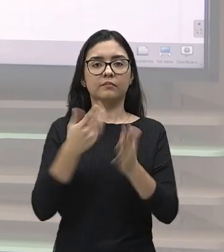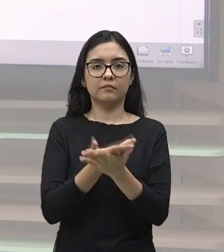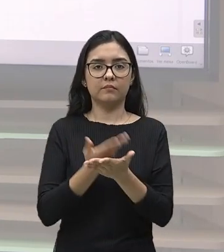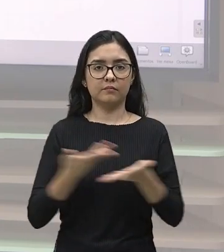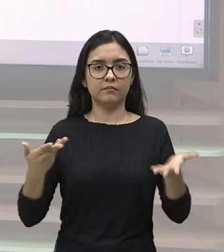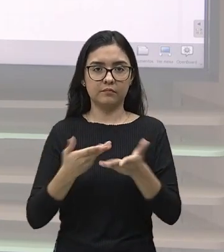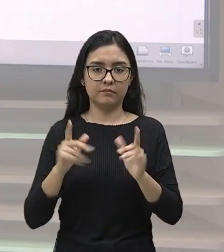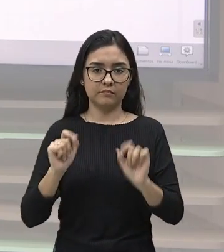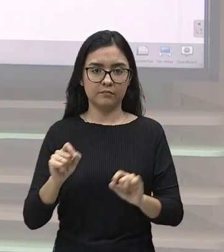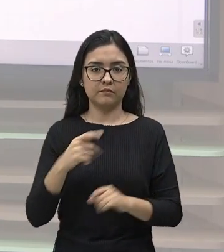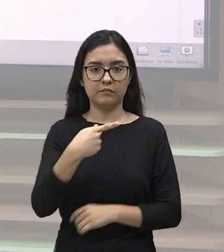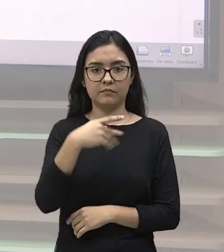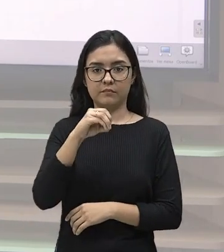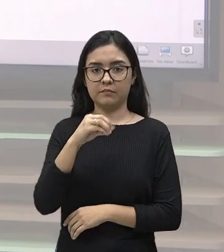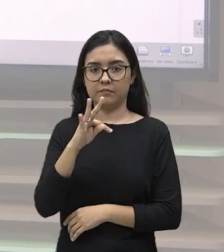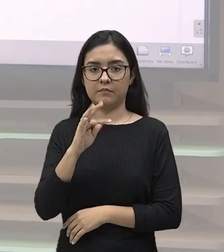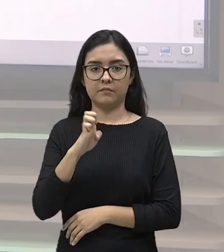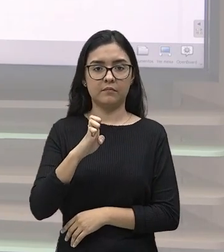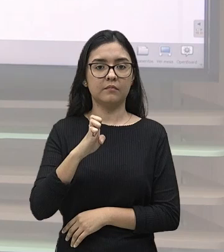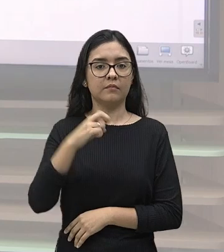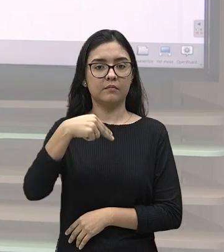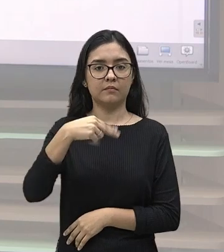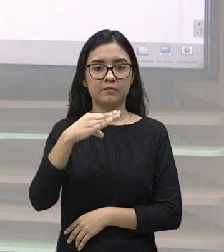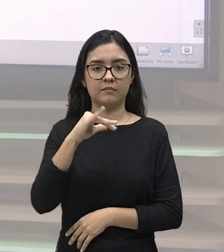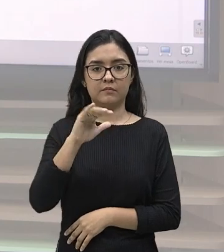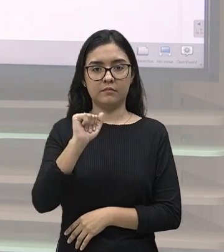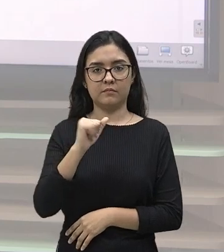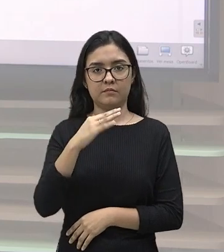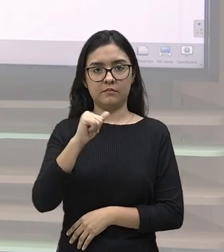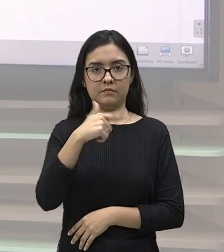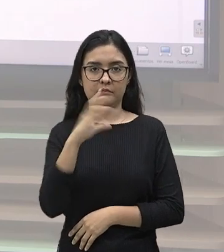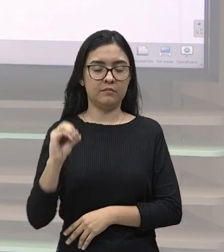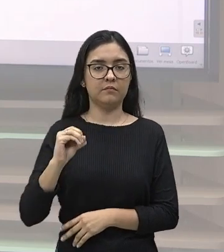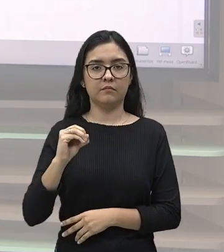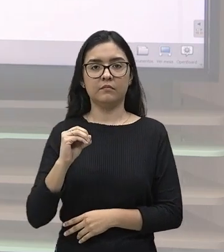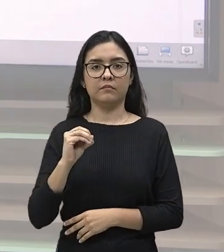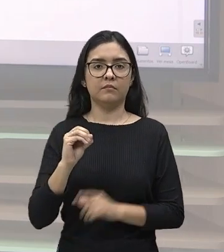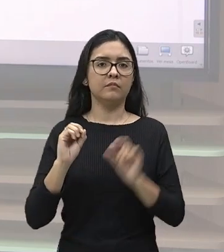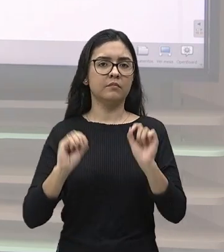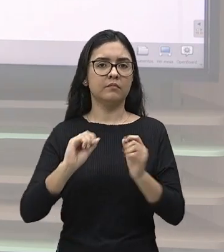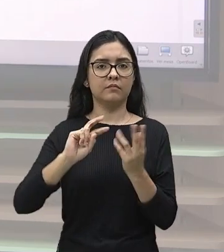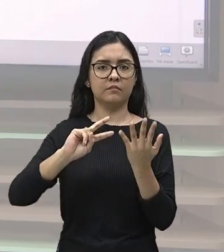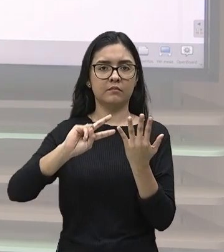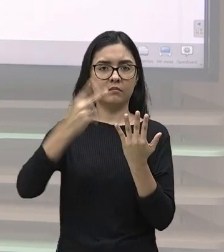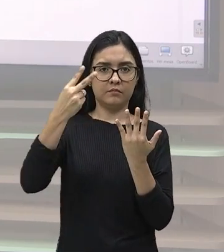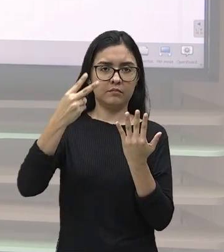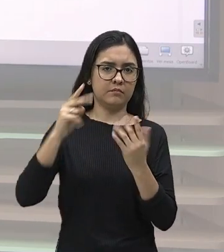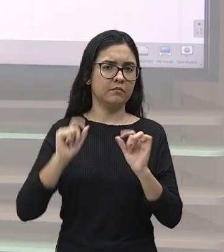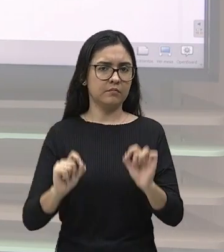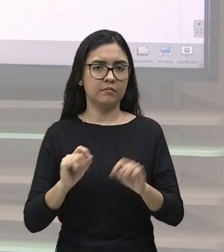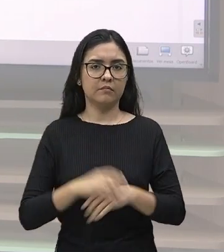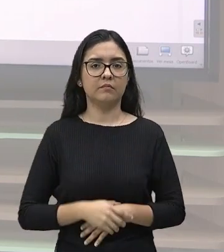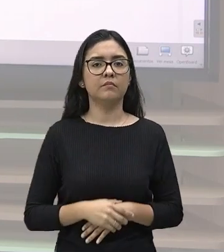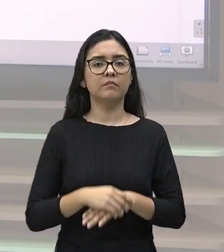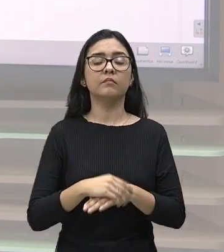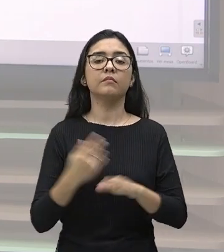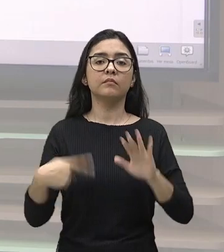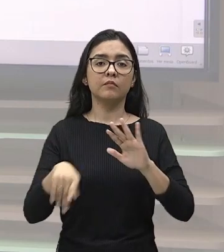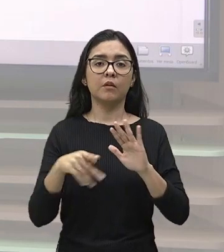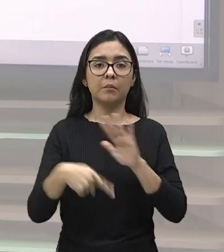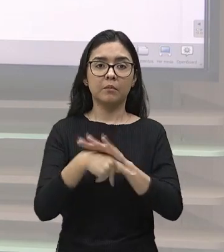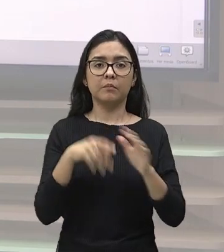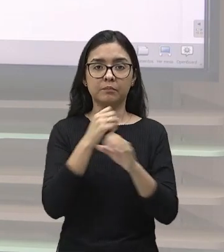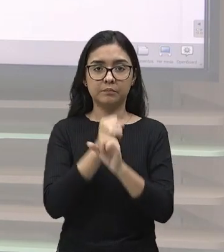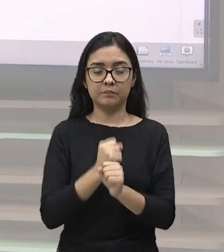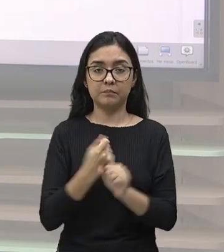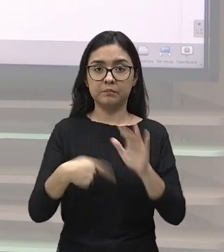potenciação, né? Então, na potenciação, o que ela é? Né? É uma operação da matemática,